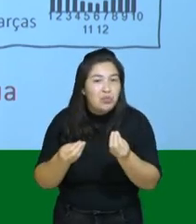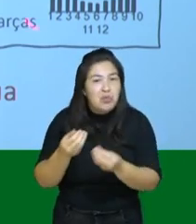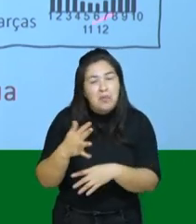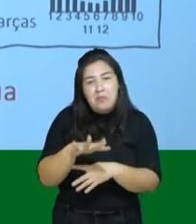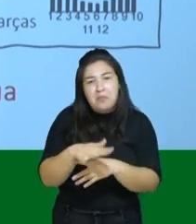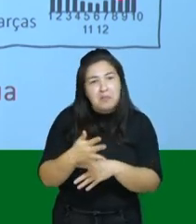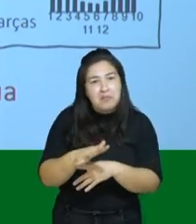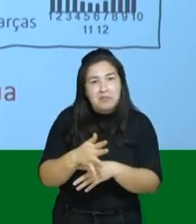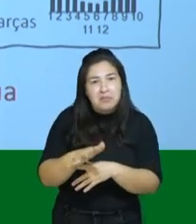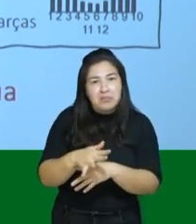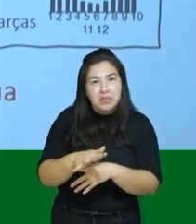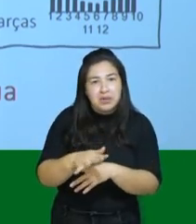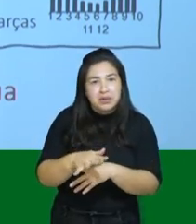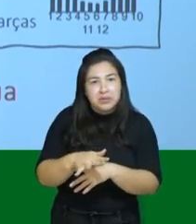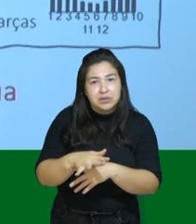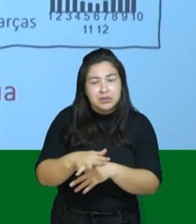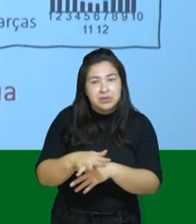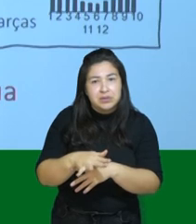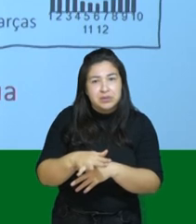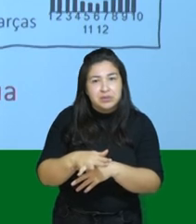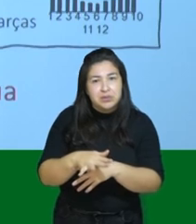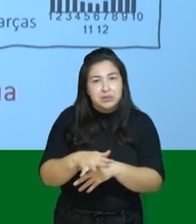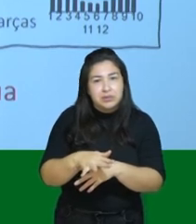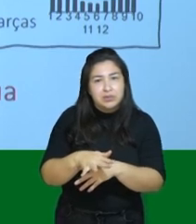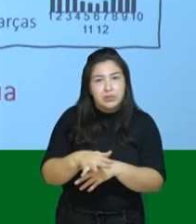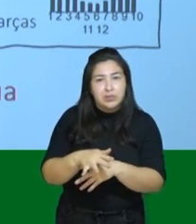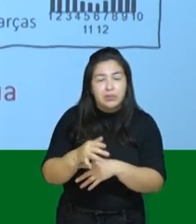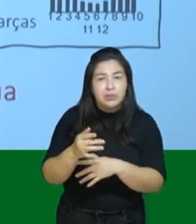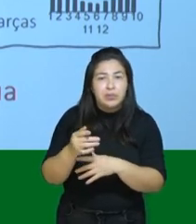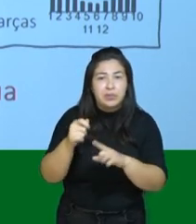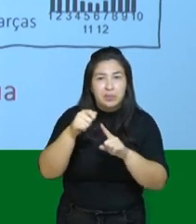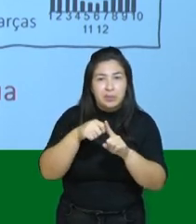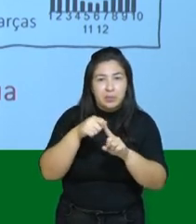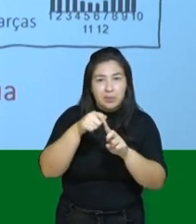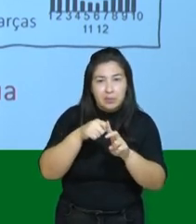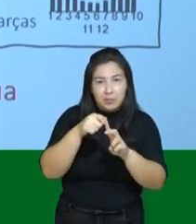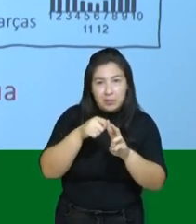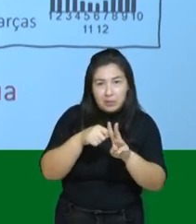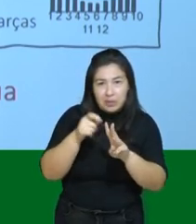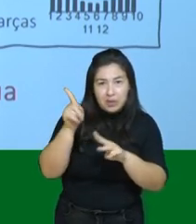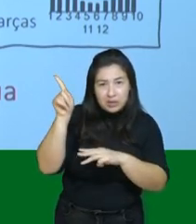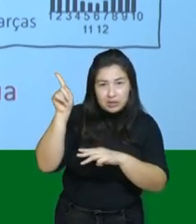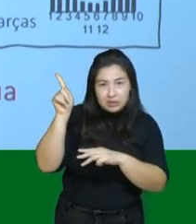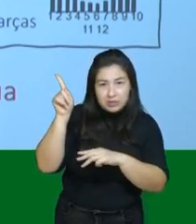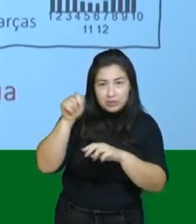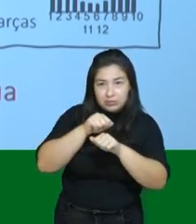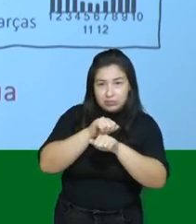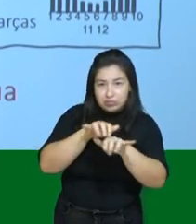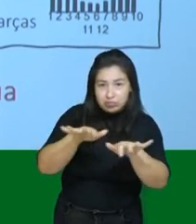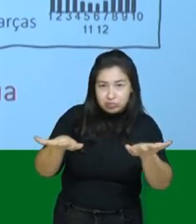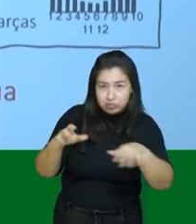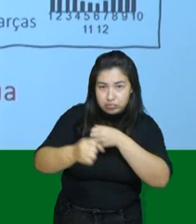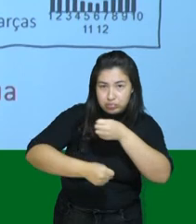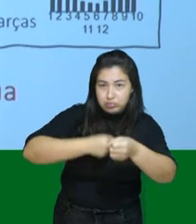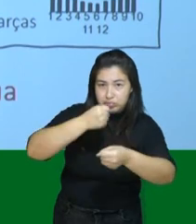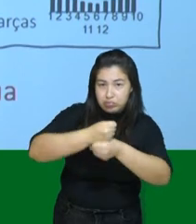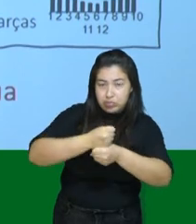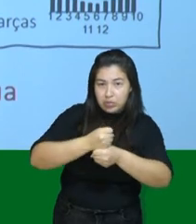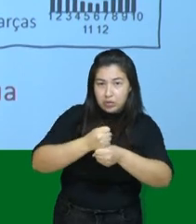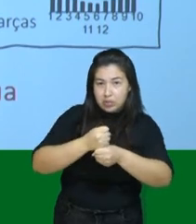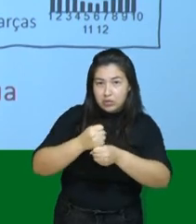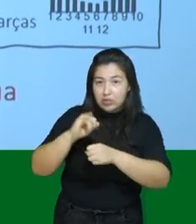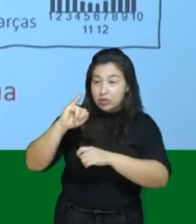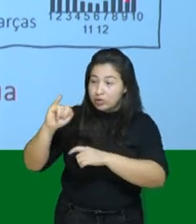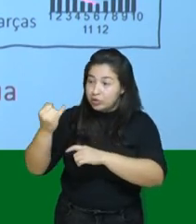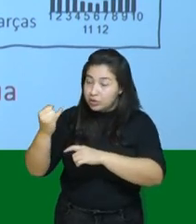mais ou menos em termo de U. Aqui eu não falei, mas é 1, 2, 3 são os meses do ano. Tá? Então, a distribuição nos meses do ano, aqui de